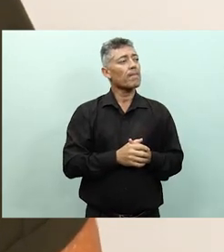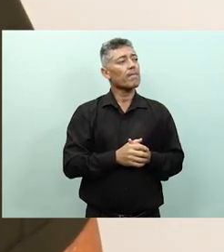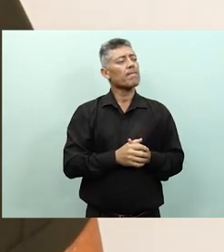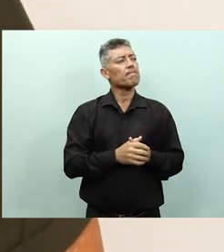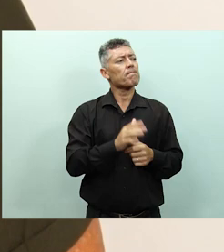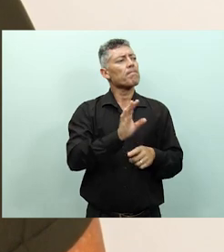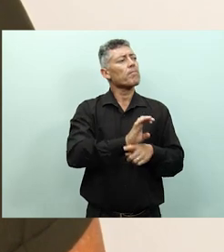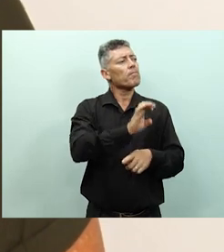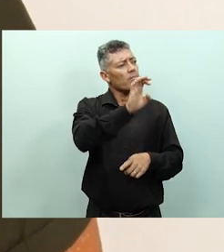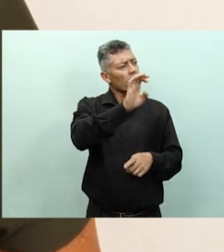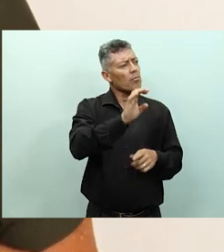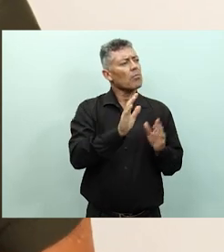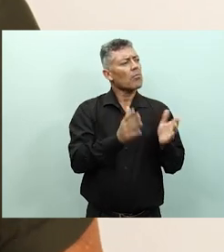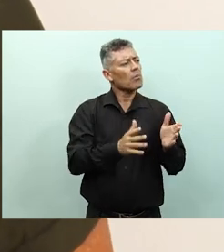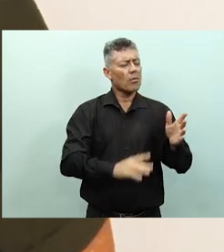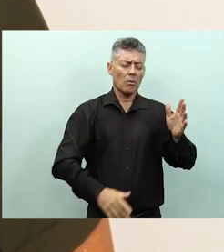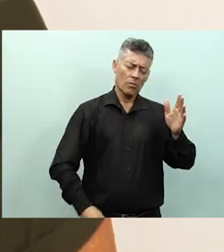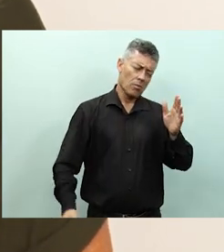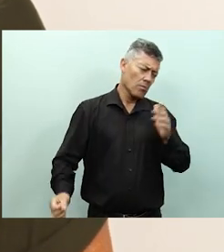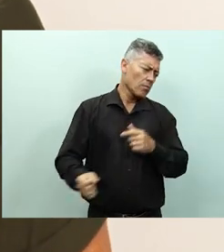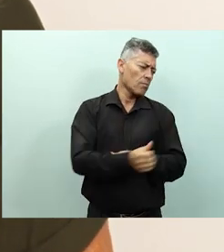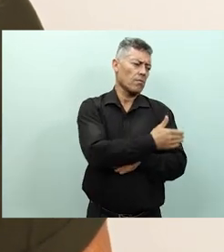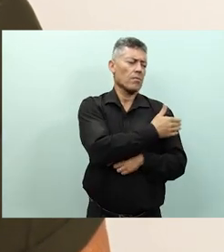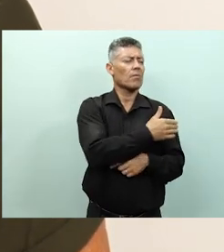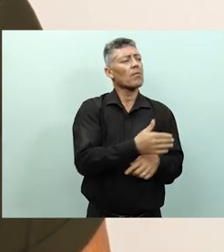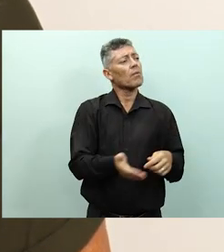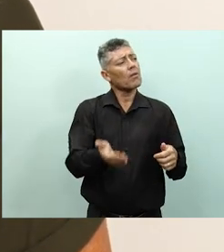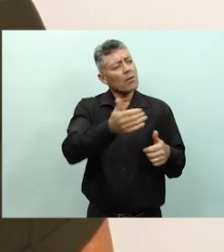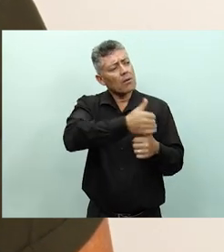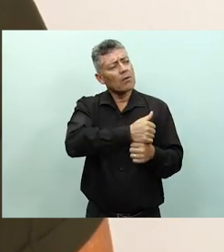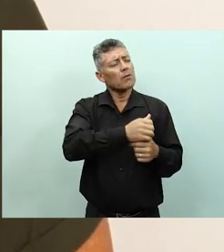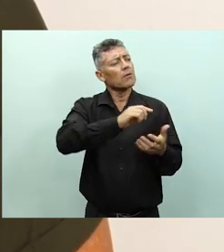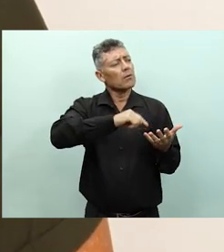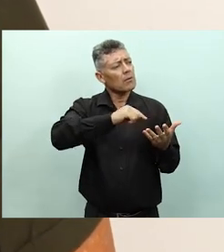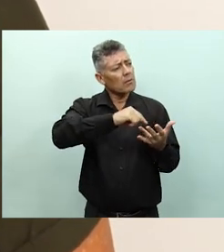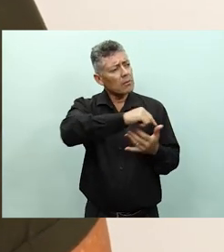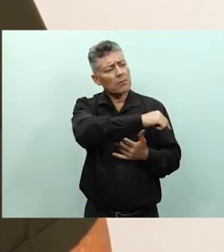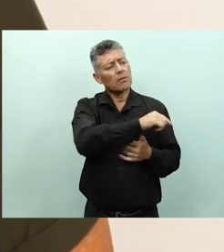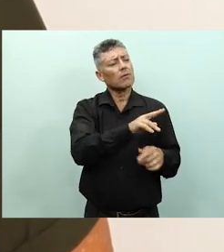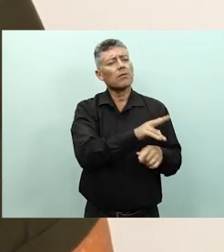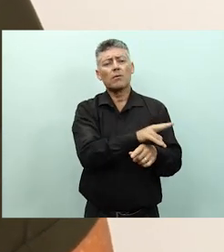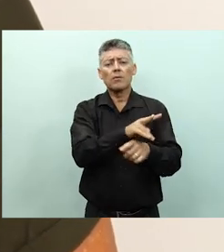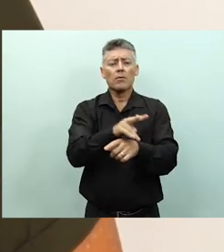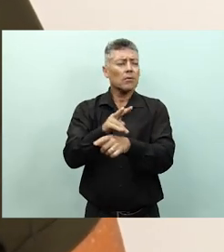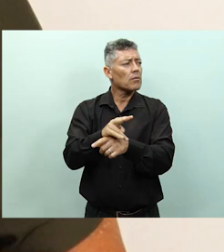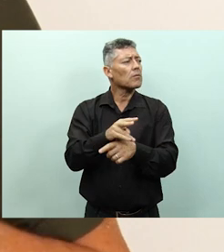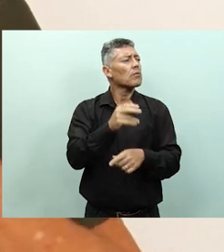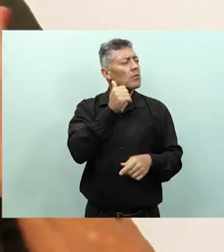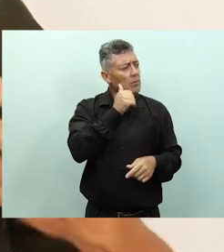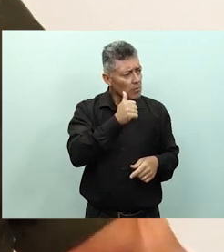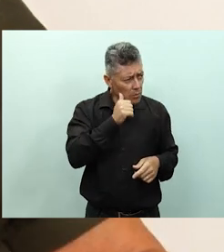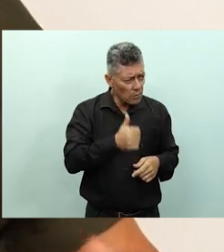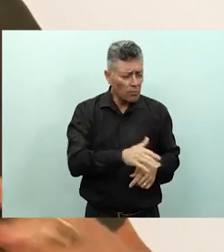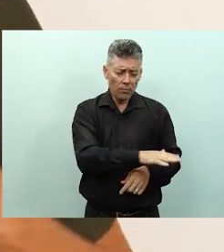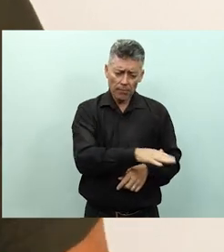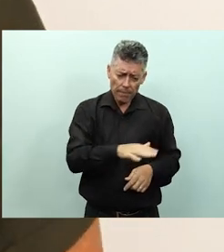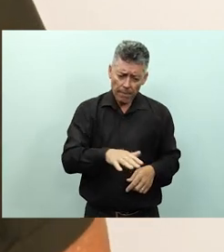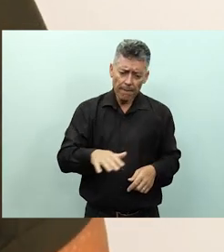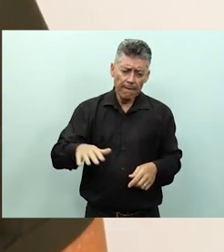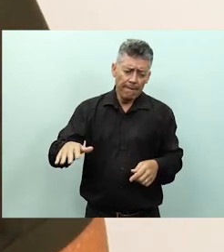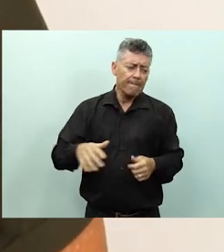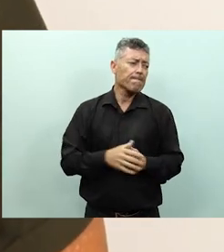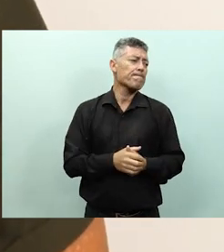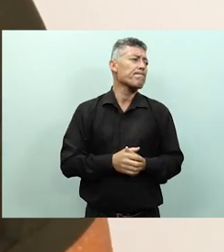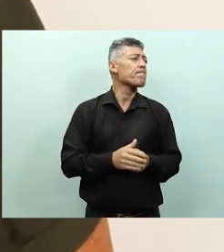secretária de Estado, ela já inovava nas ações em favor das mulheres, em favor das crianças,